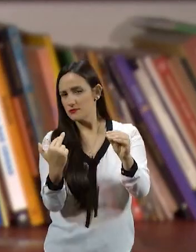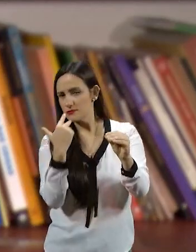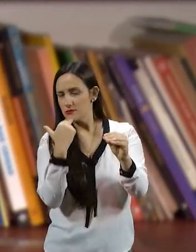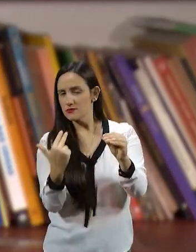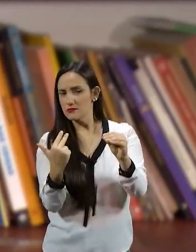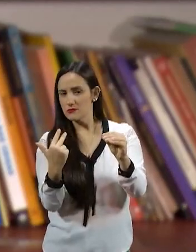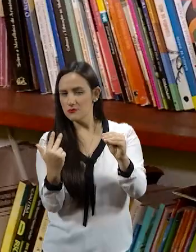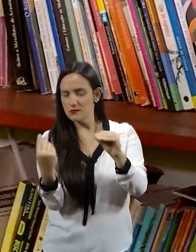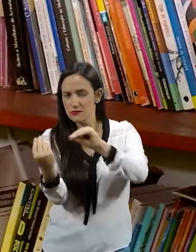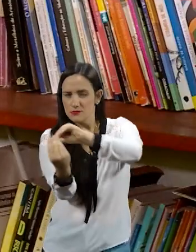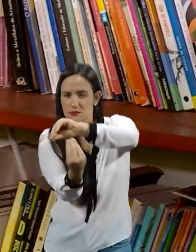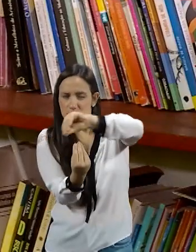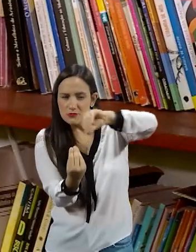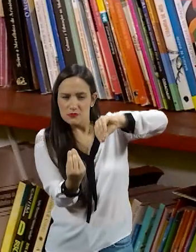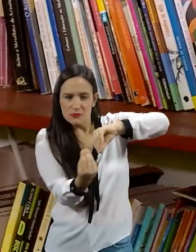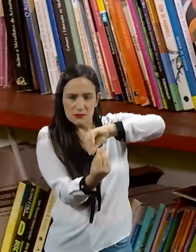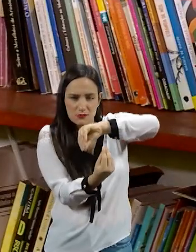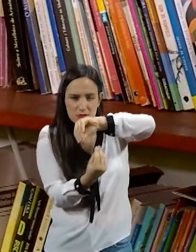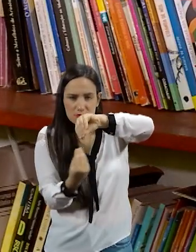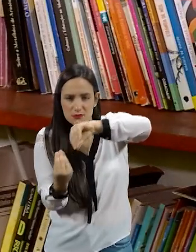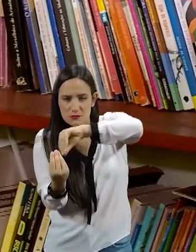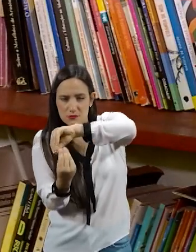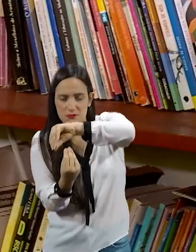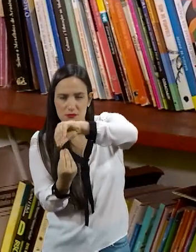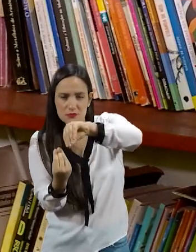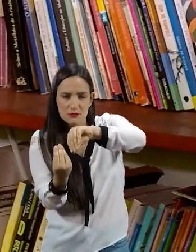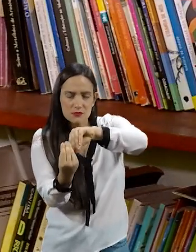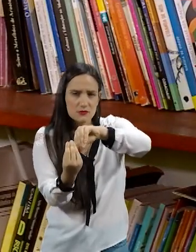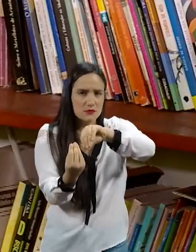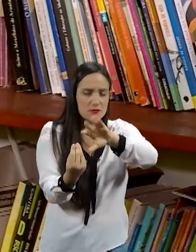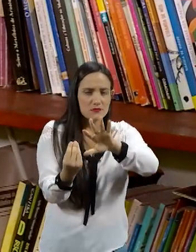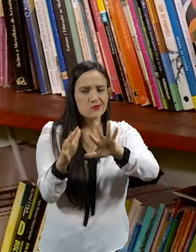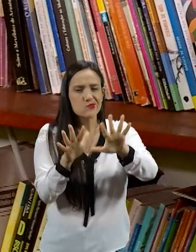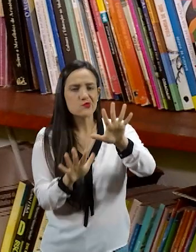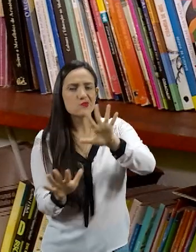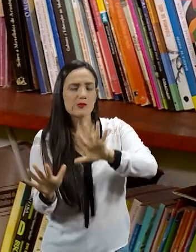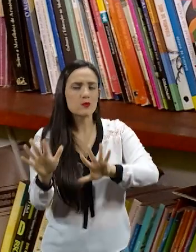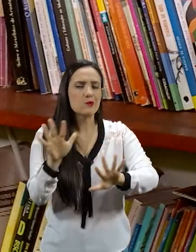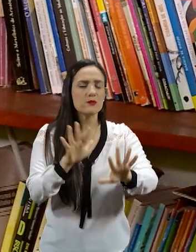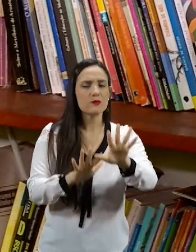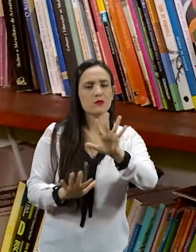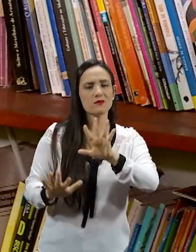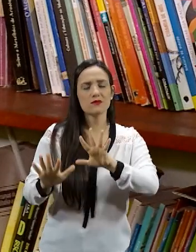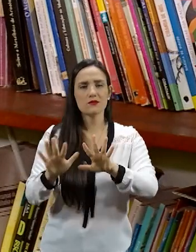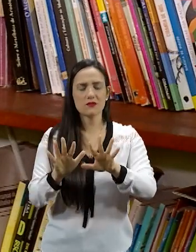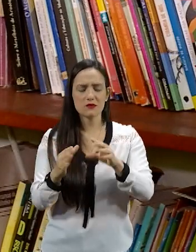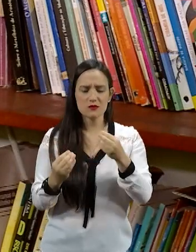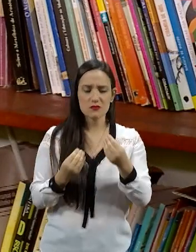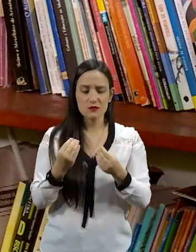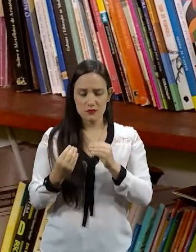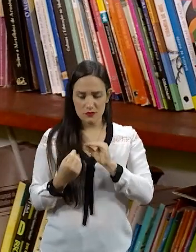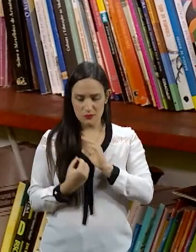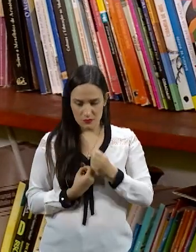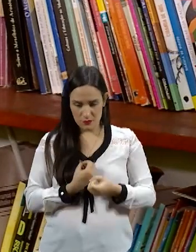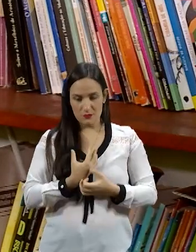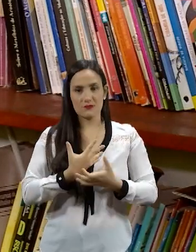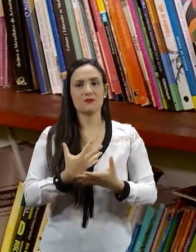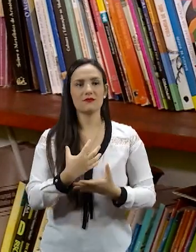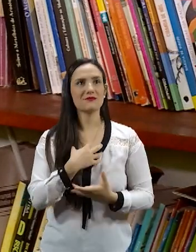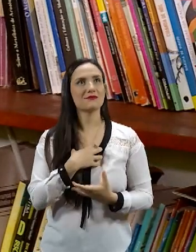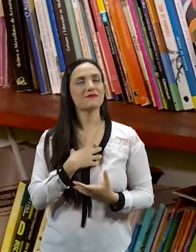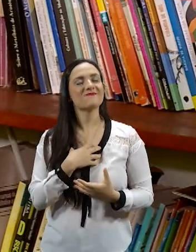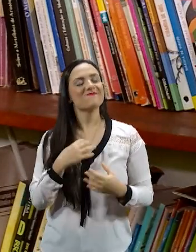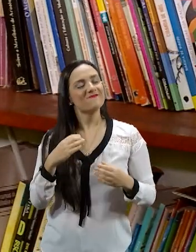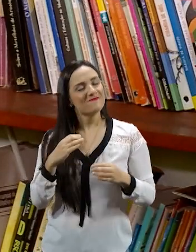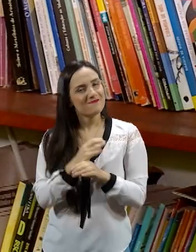encontro os tons, que são as cores mescladas, eu encontro uma forma de expressão que me